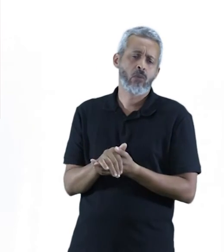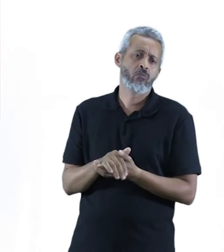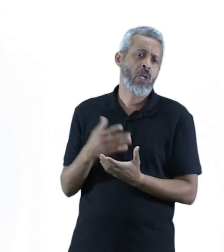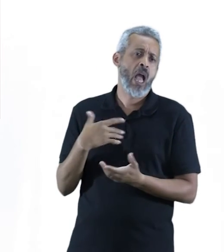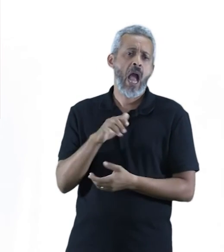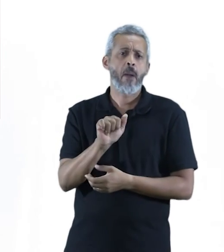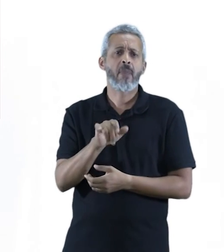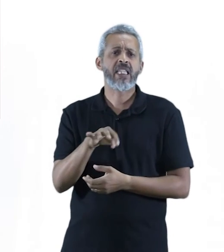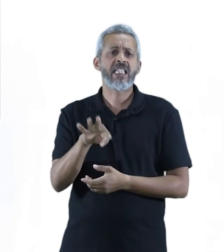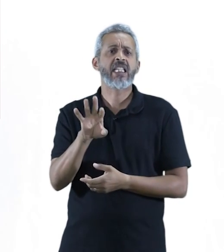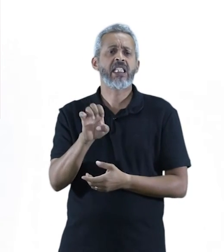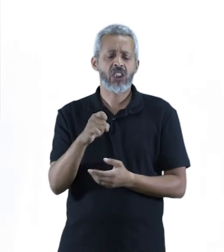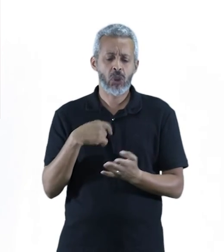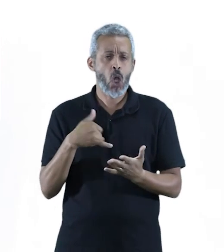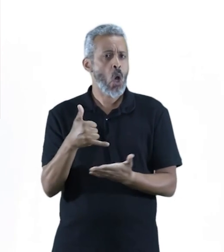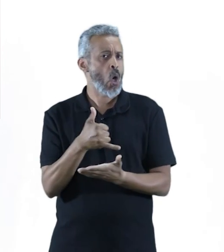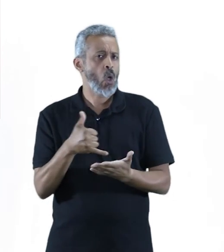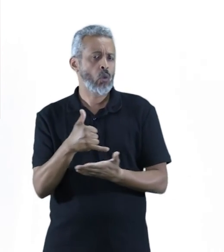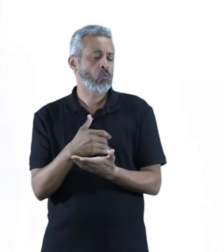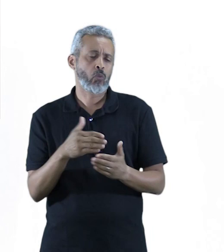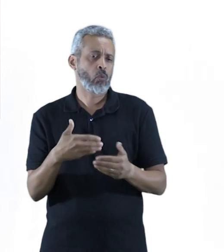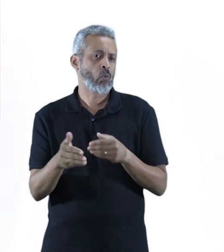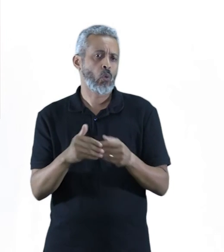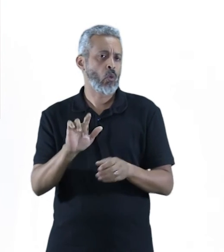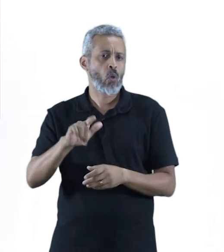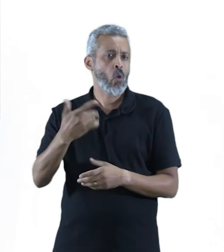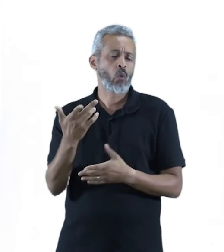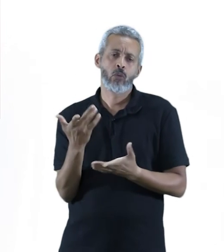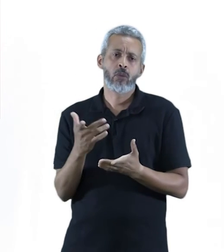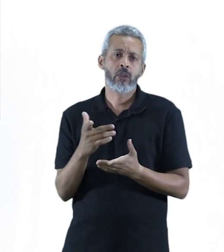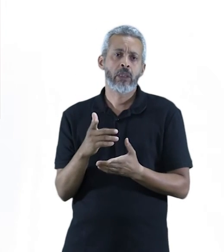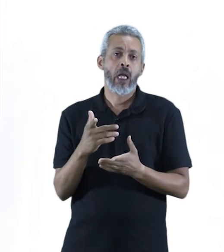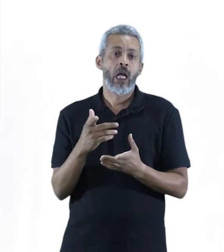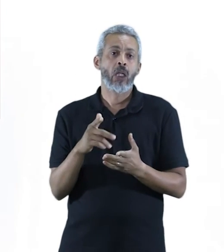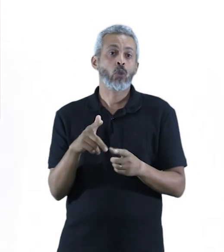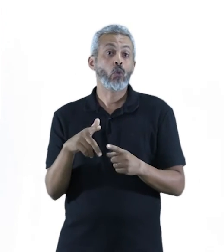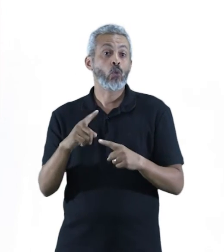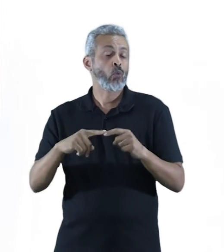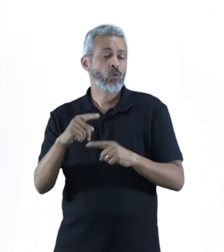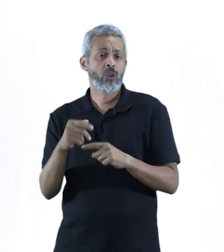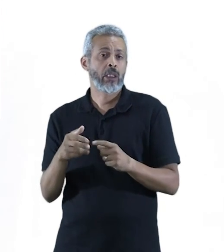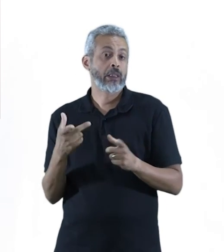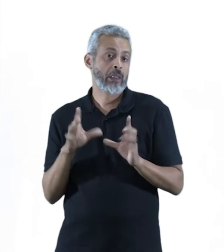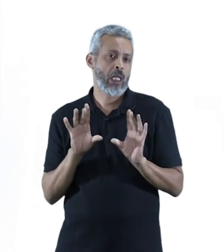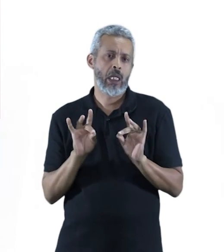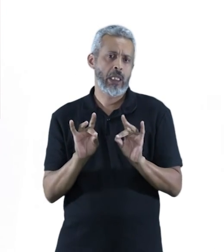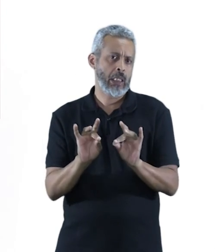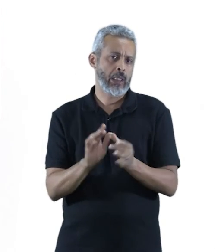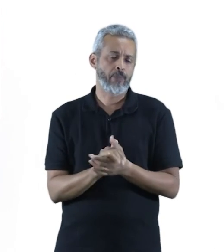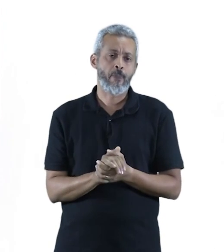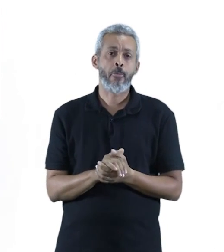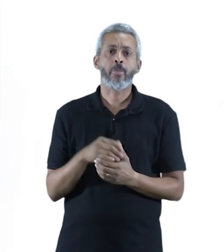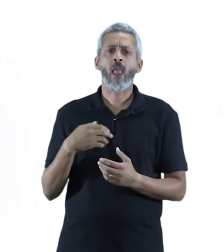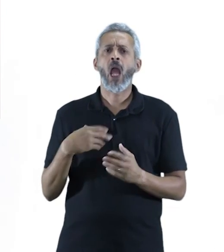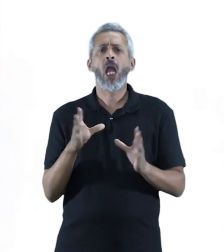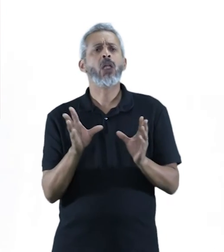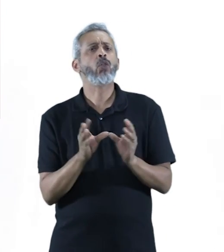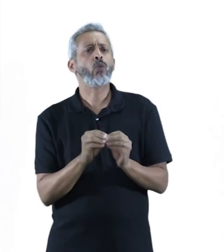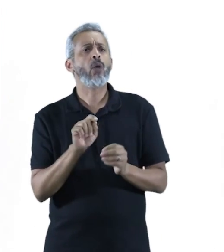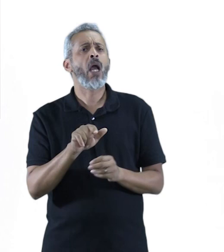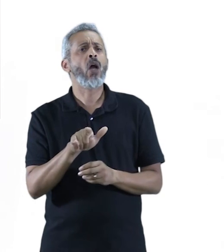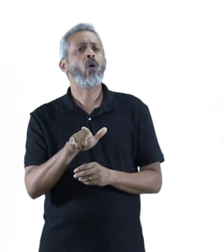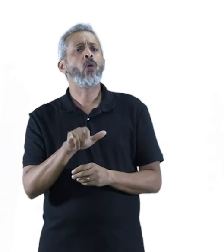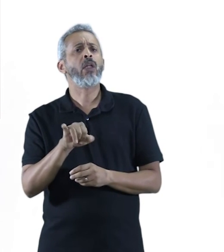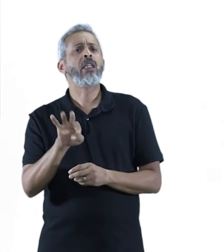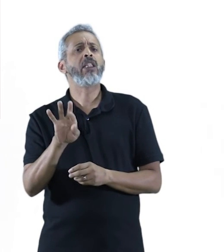água, amaciante, óleo de cozinha ou qualquer outra substância líquida. Em resumo, o